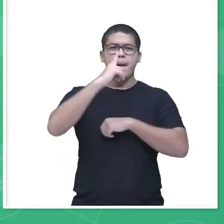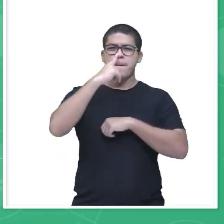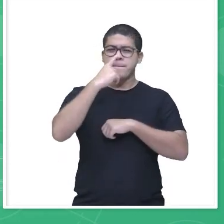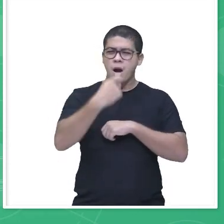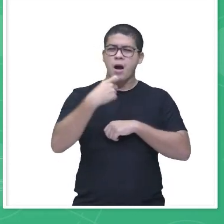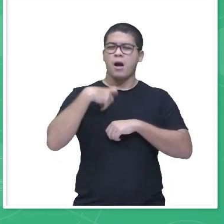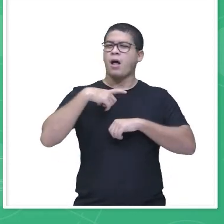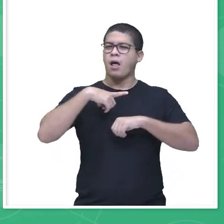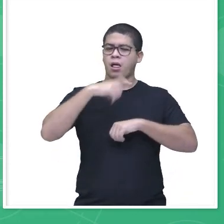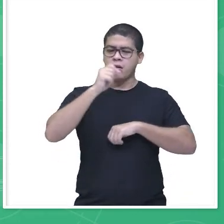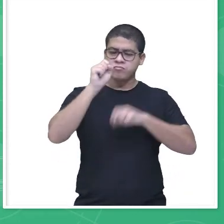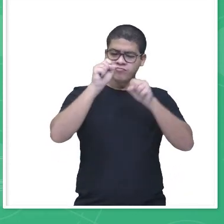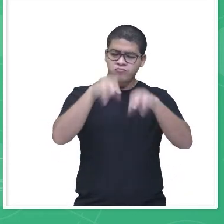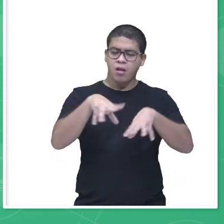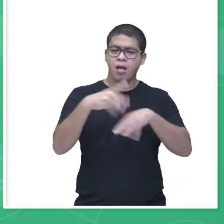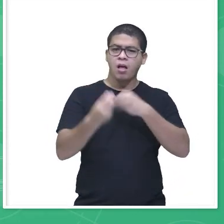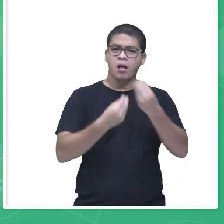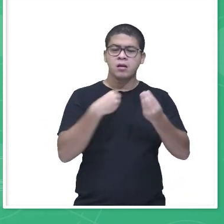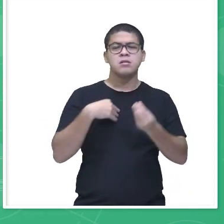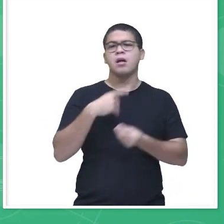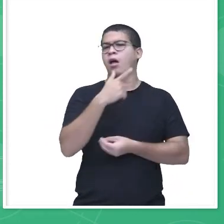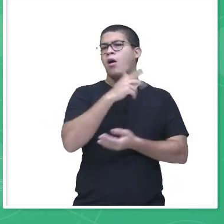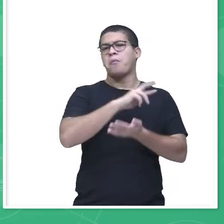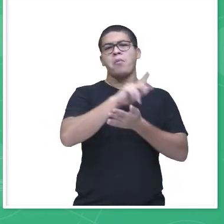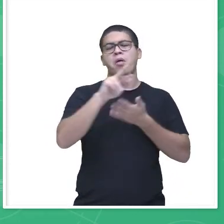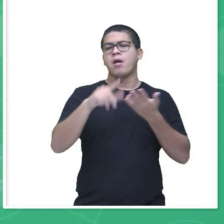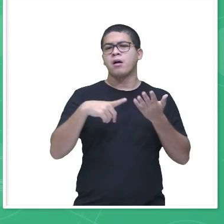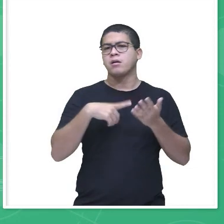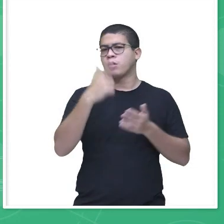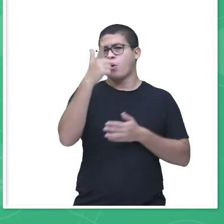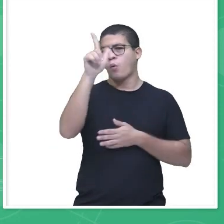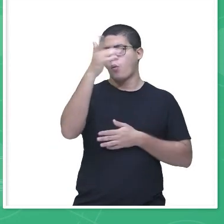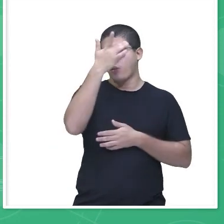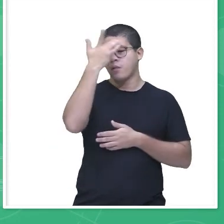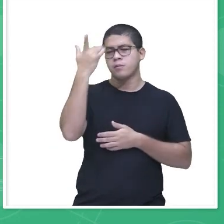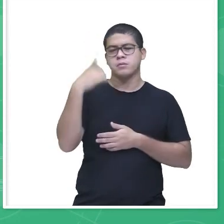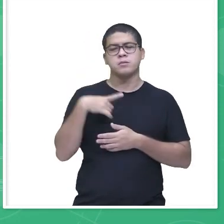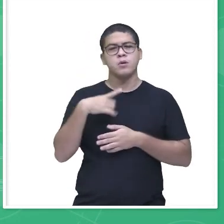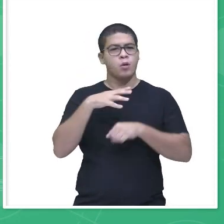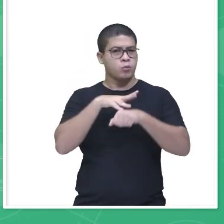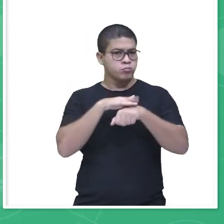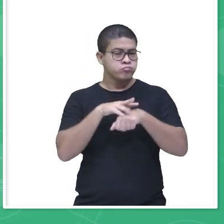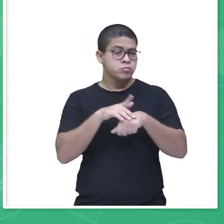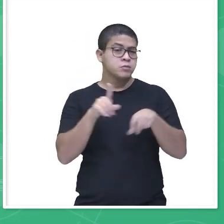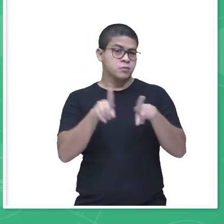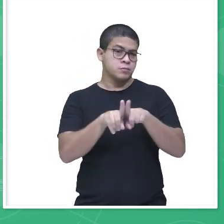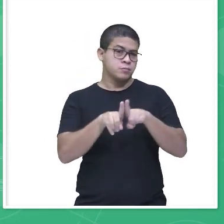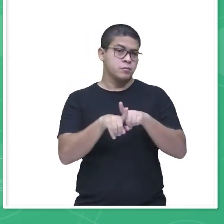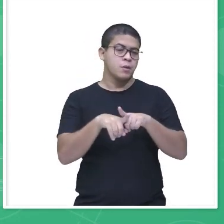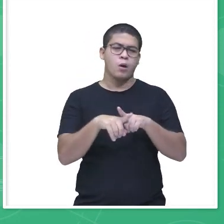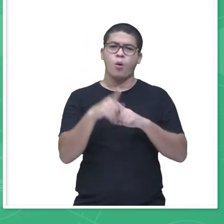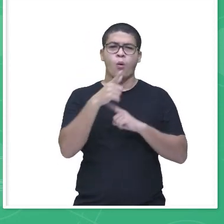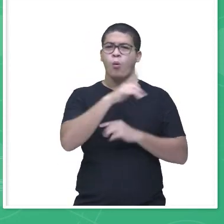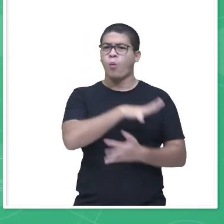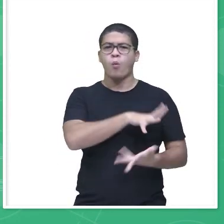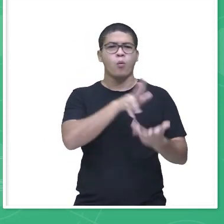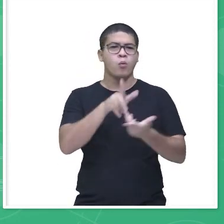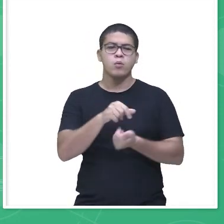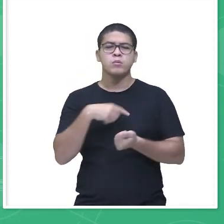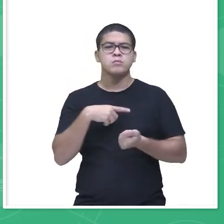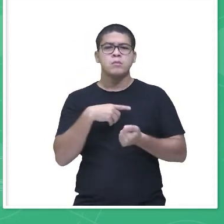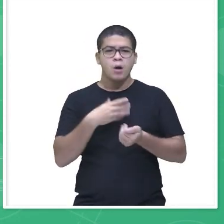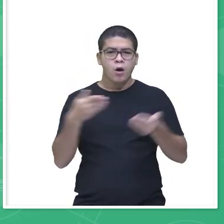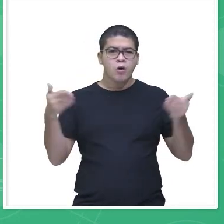causa direta de dezenas de doenças que acometem pessoas no mundo todo. Entre as principais doenças que se